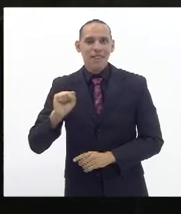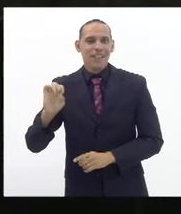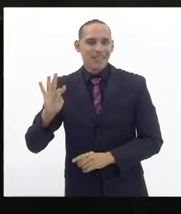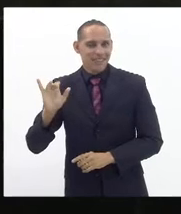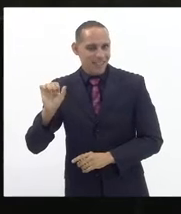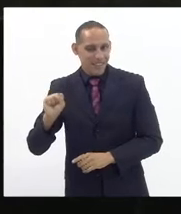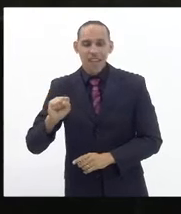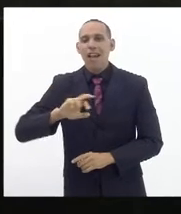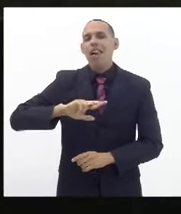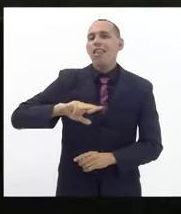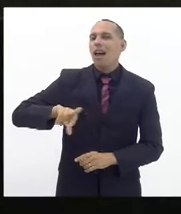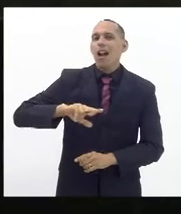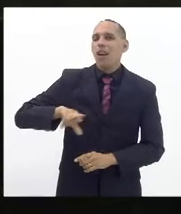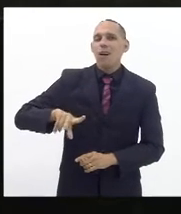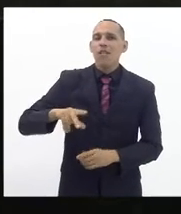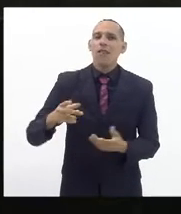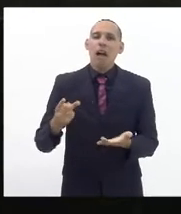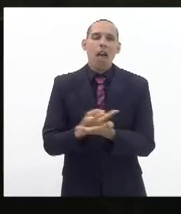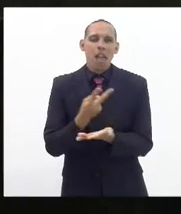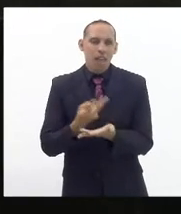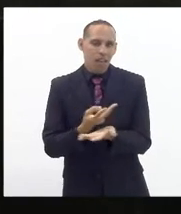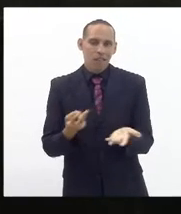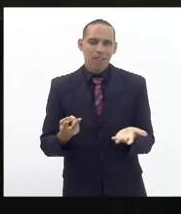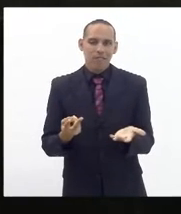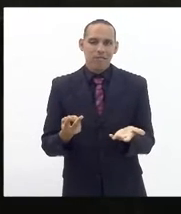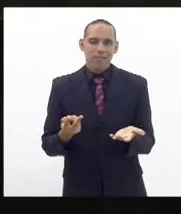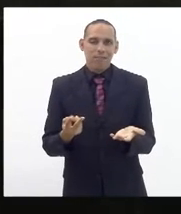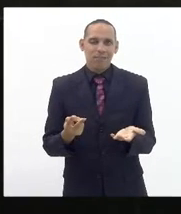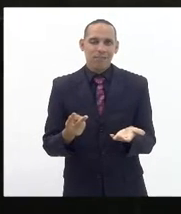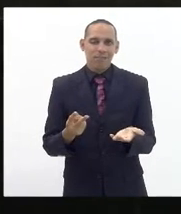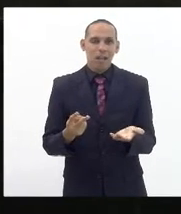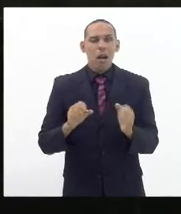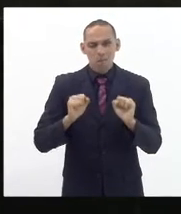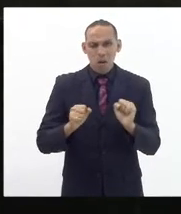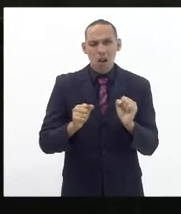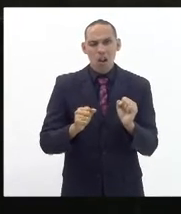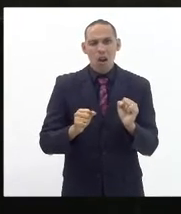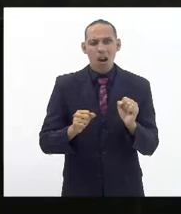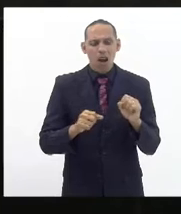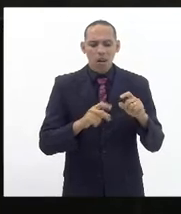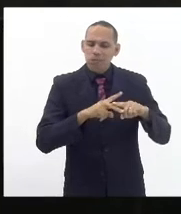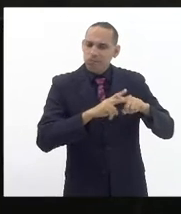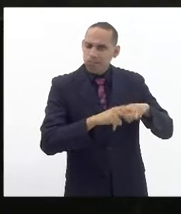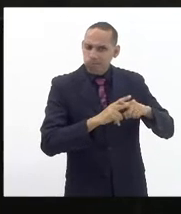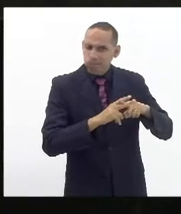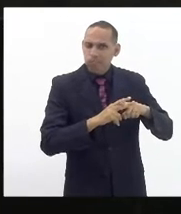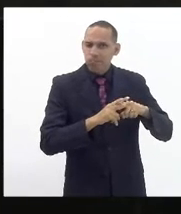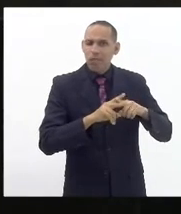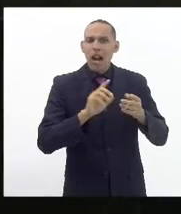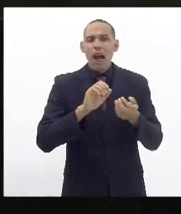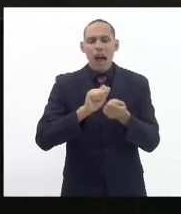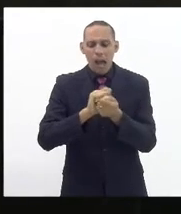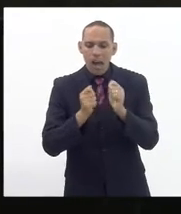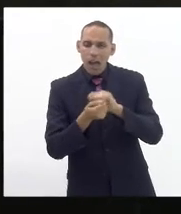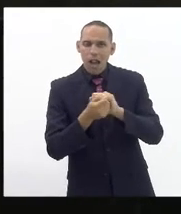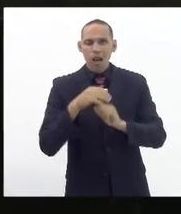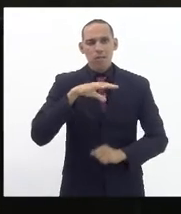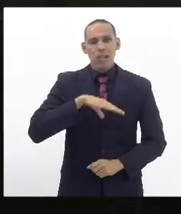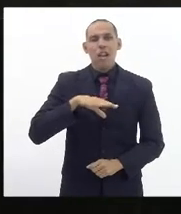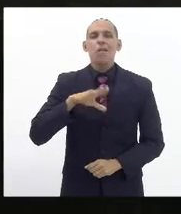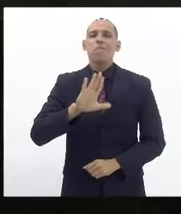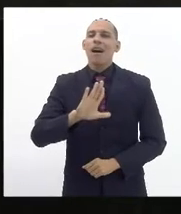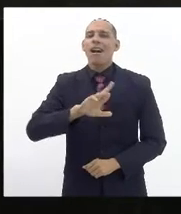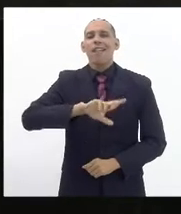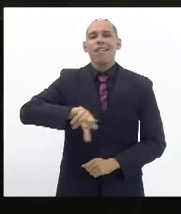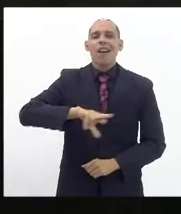ser algo que seja visto como incorreto. A gente pode ter a correção da CCJ de adequação ao português, mas não